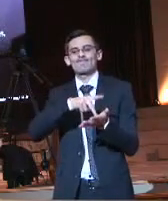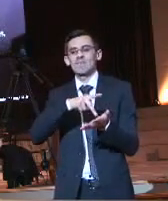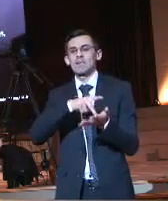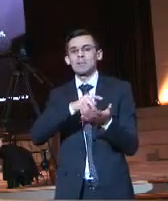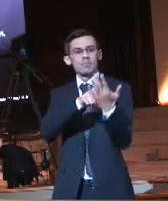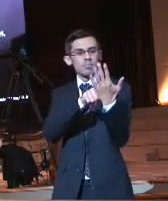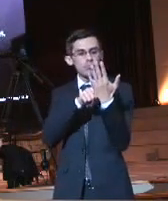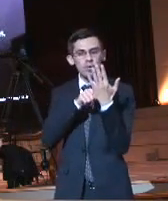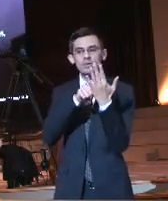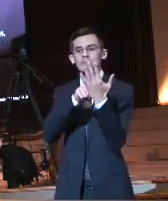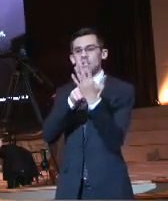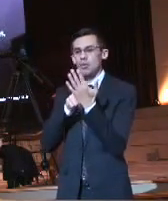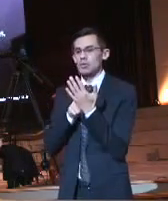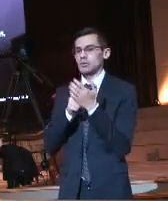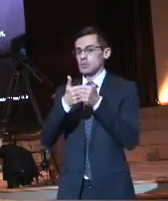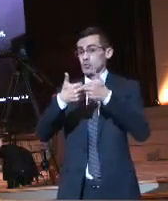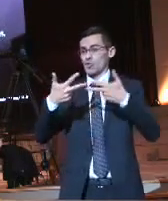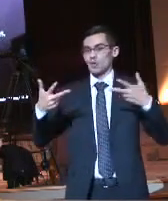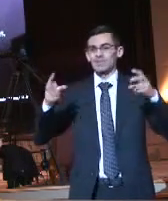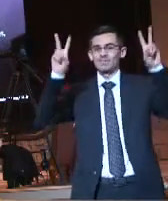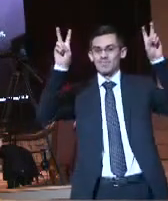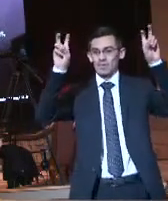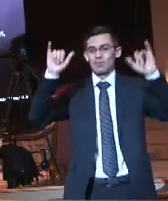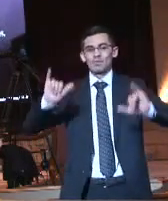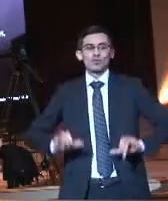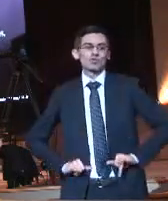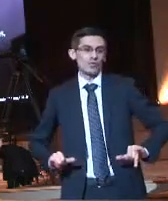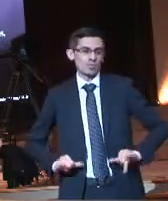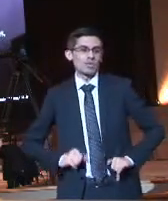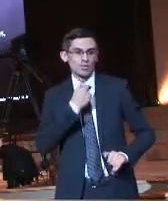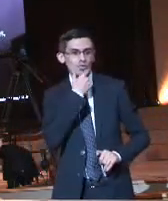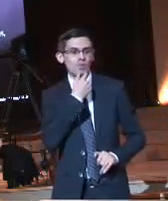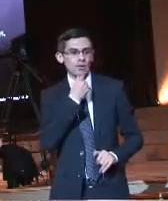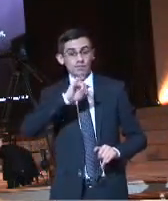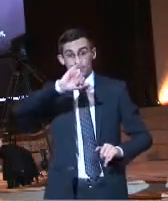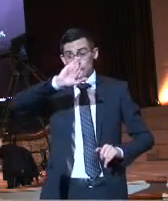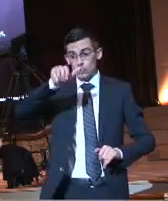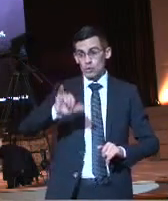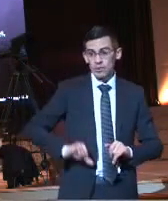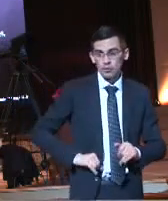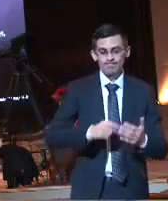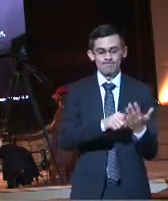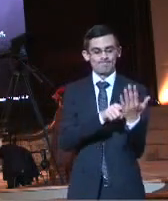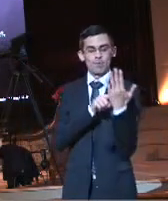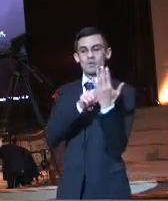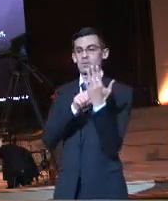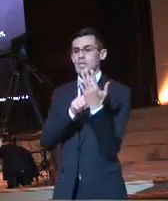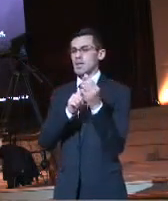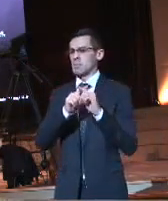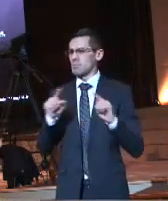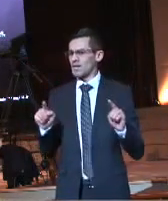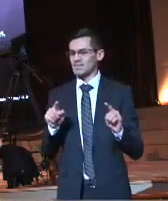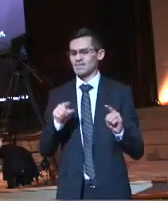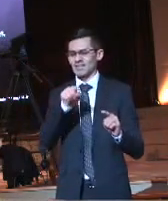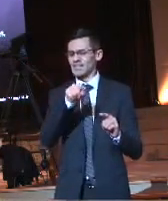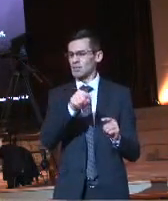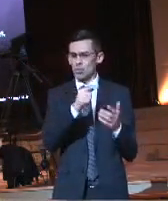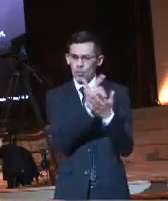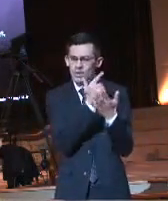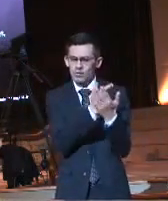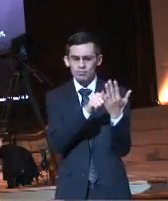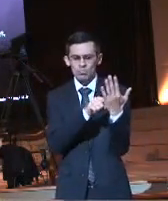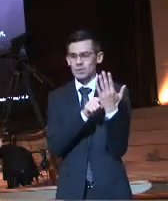as causas ou as questões do sofrimento humano que o livro de Jó apresenta, Mas o livro de Jó, ele não diz que são apenas